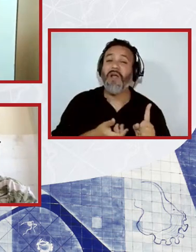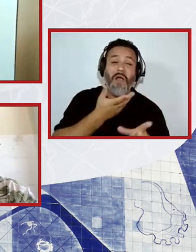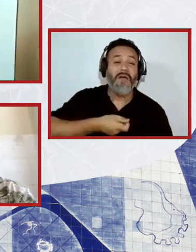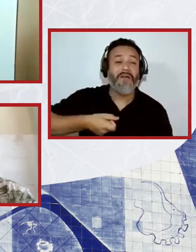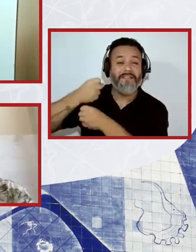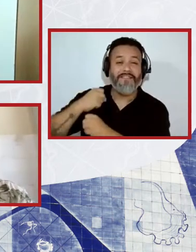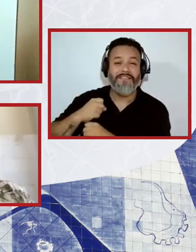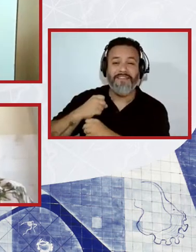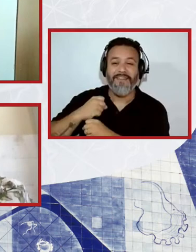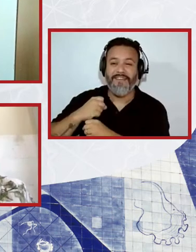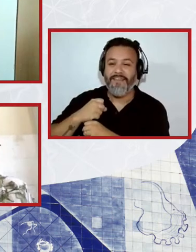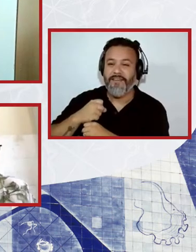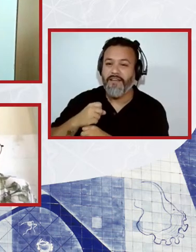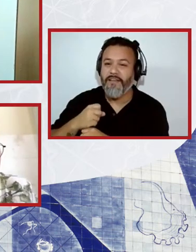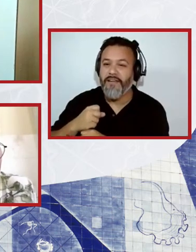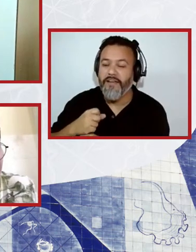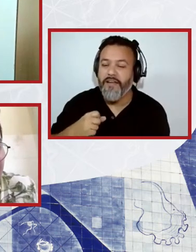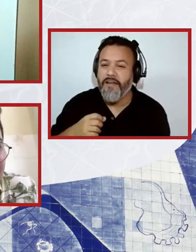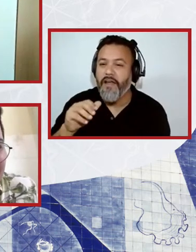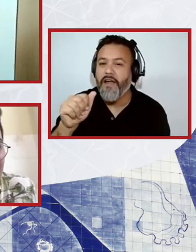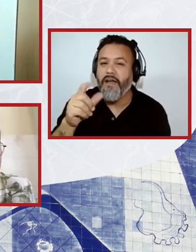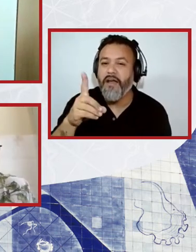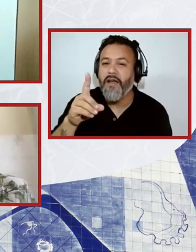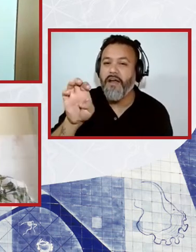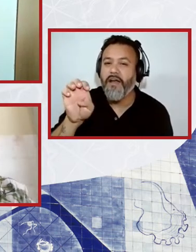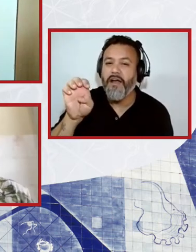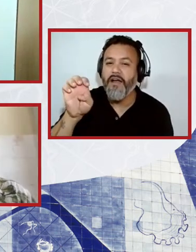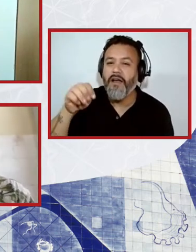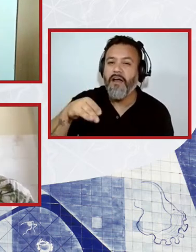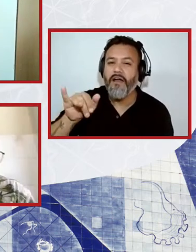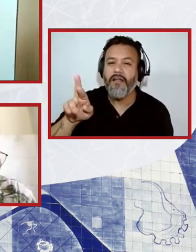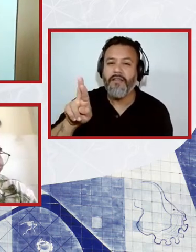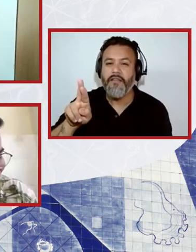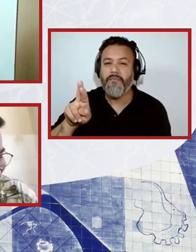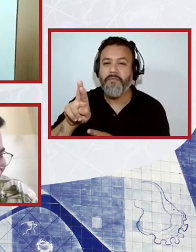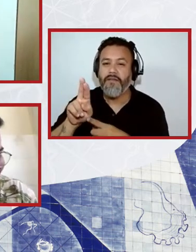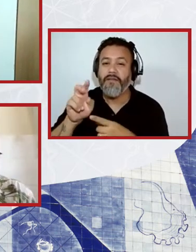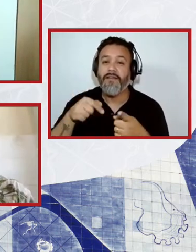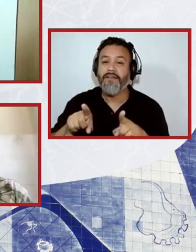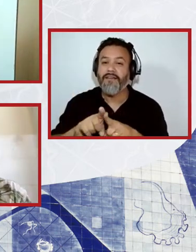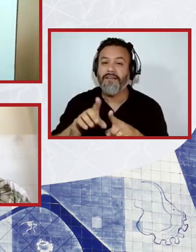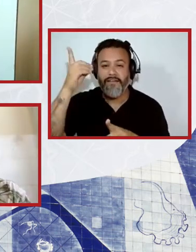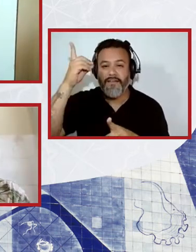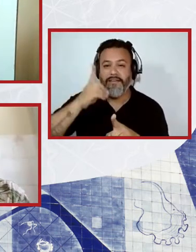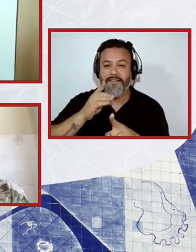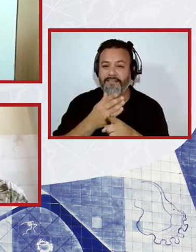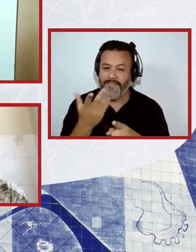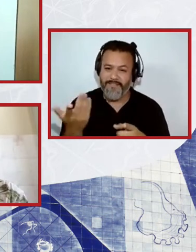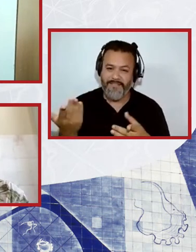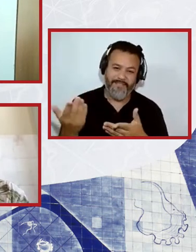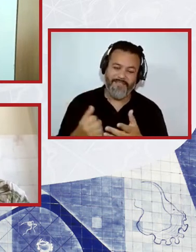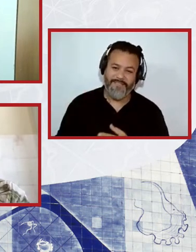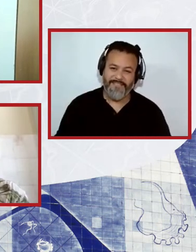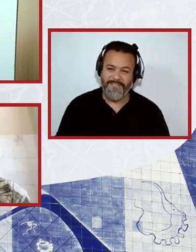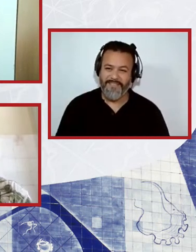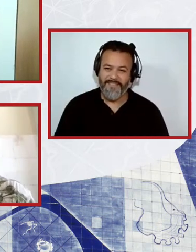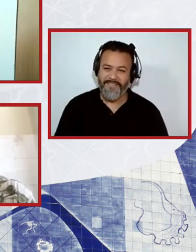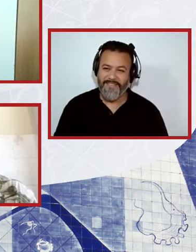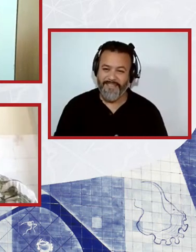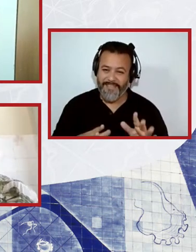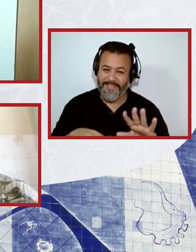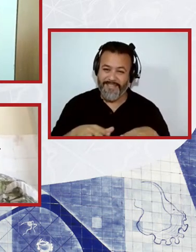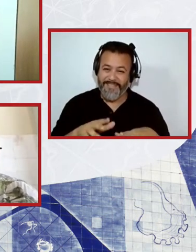quer falar. Muito tá, vou passar para o Demir, que é o nosso diretor, e ele era aqui do Centro de Estudo, mas ele mandou, sabe, gente? Mas, de vez em quando, ele está